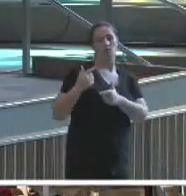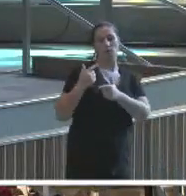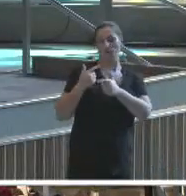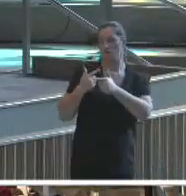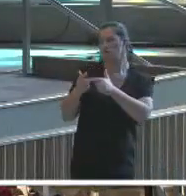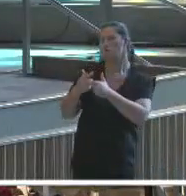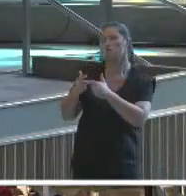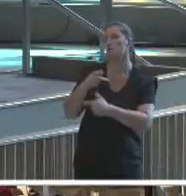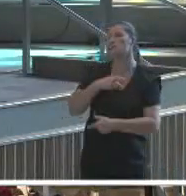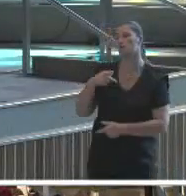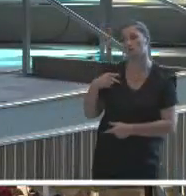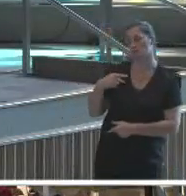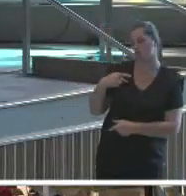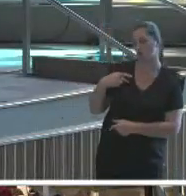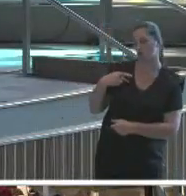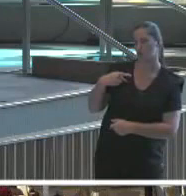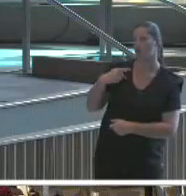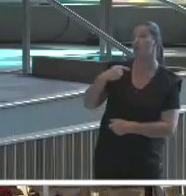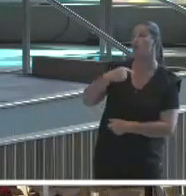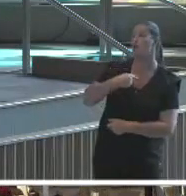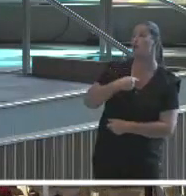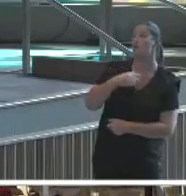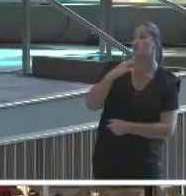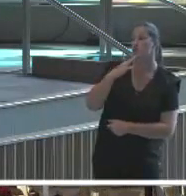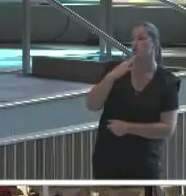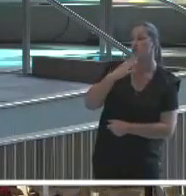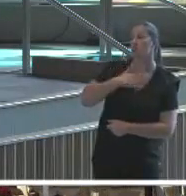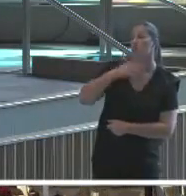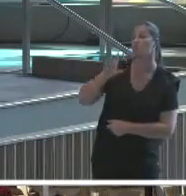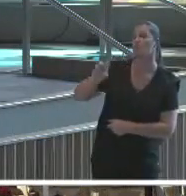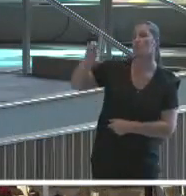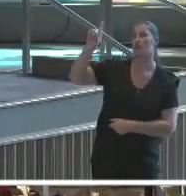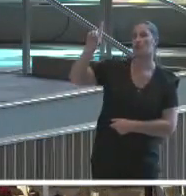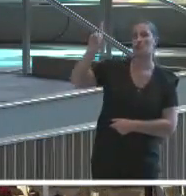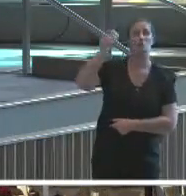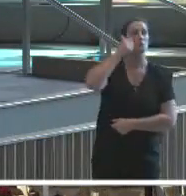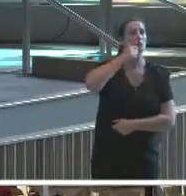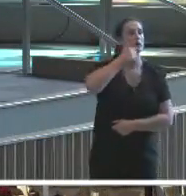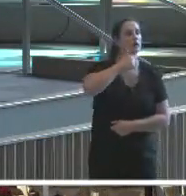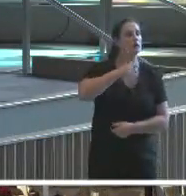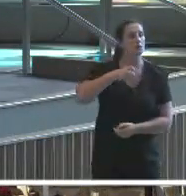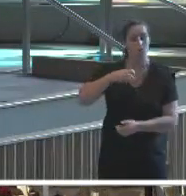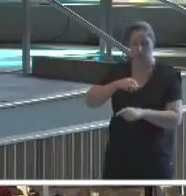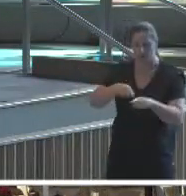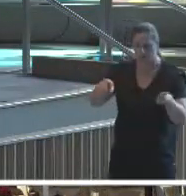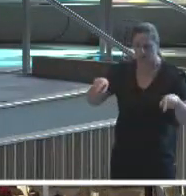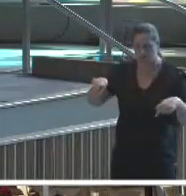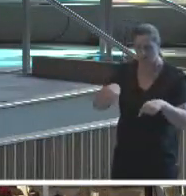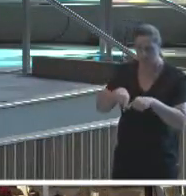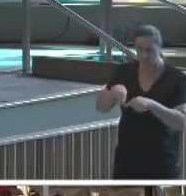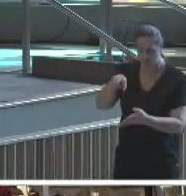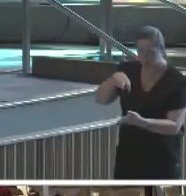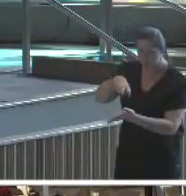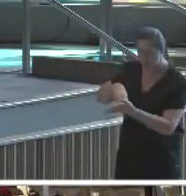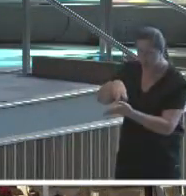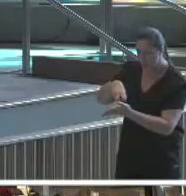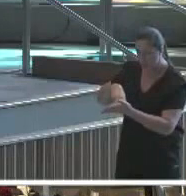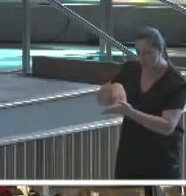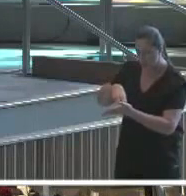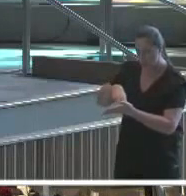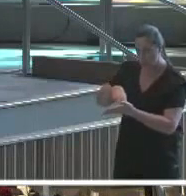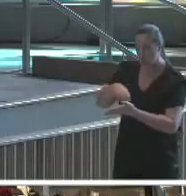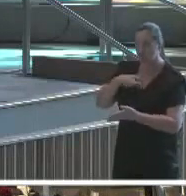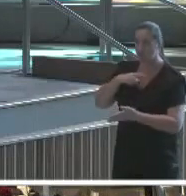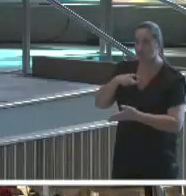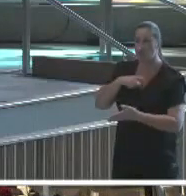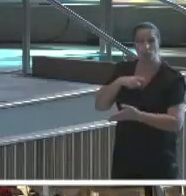pastor, eu conheço o meu Deus. Daí ela se ajoelhou na sala, tinha uma mesa de